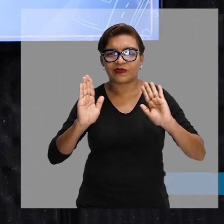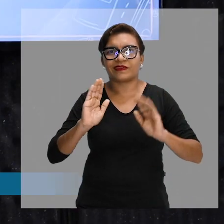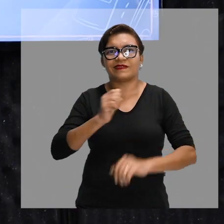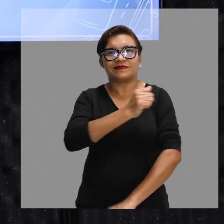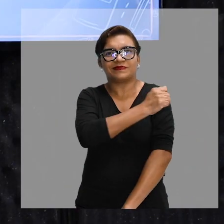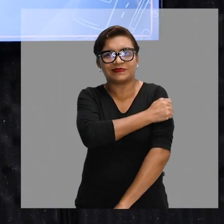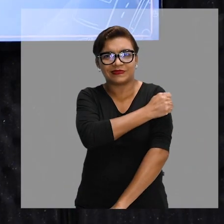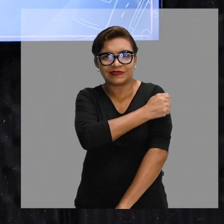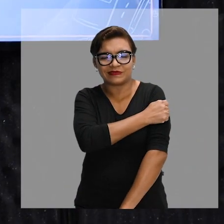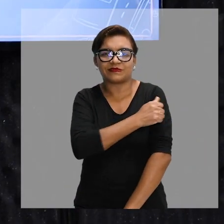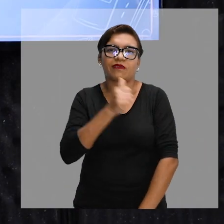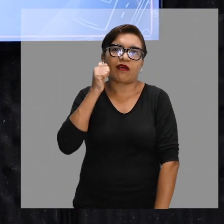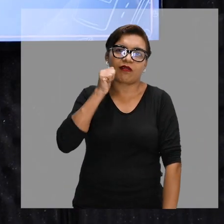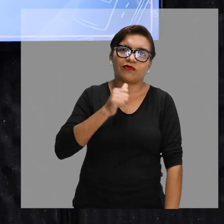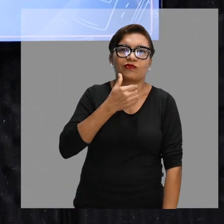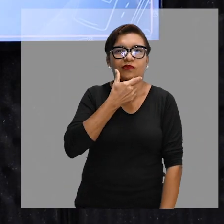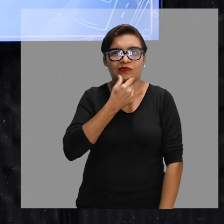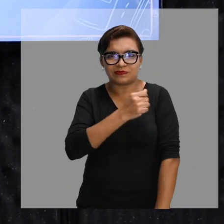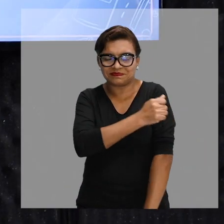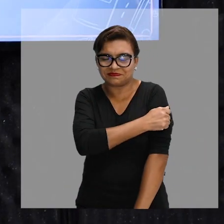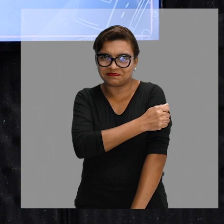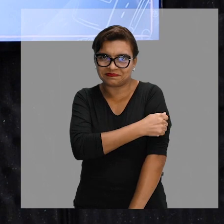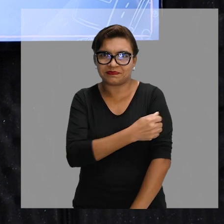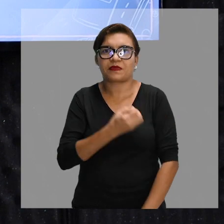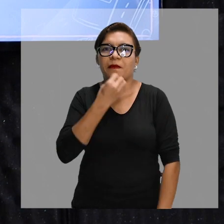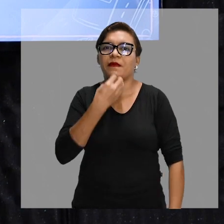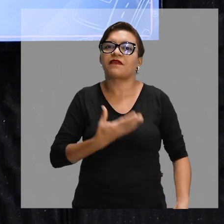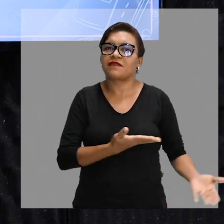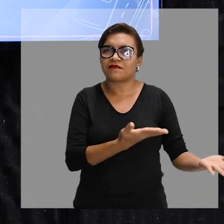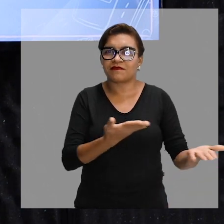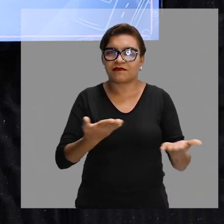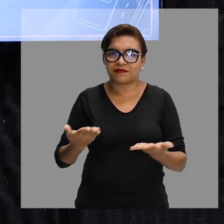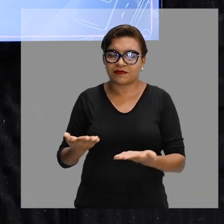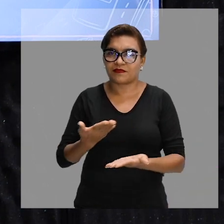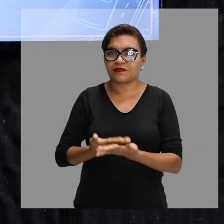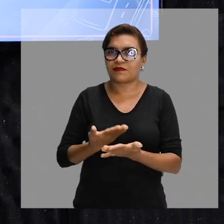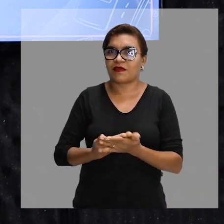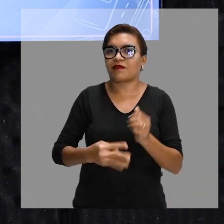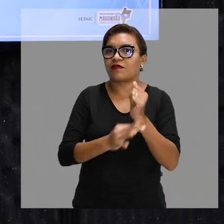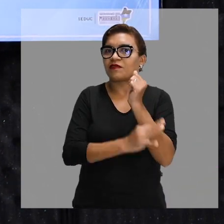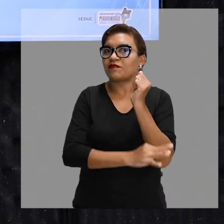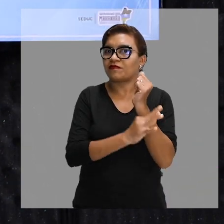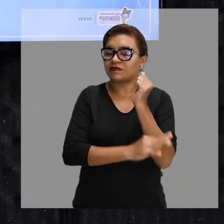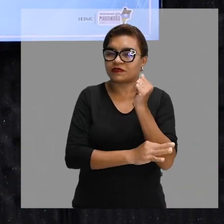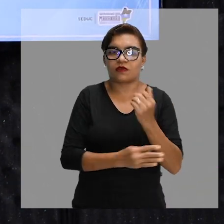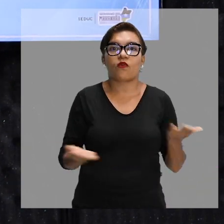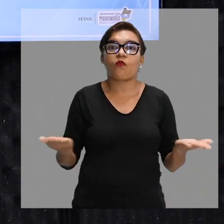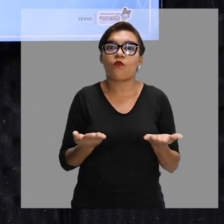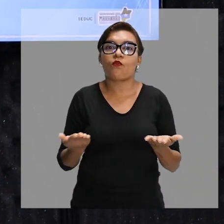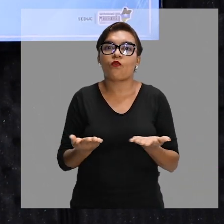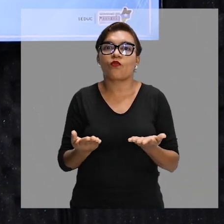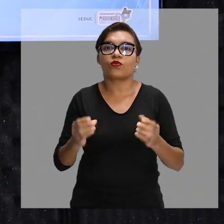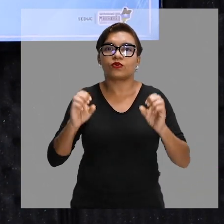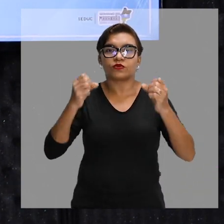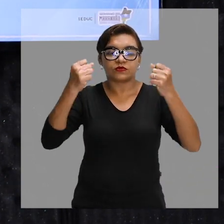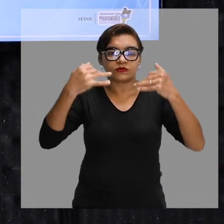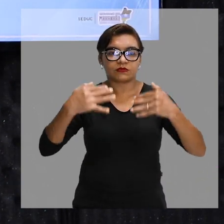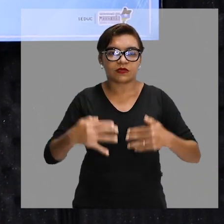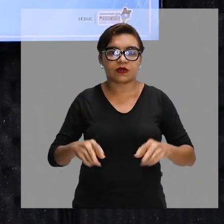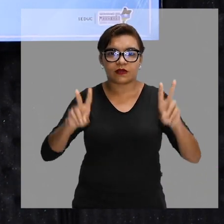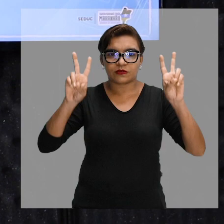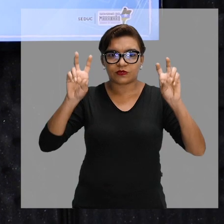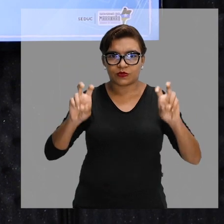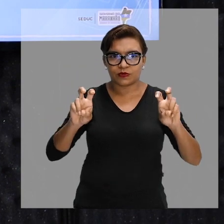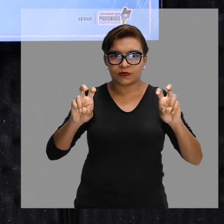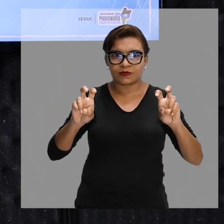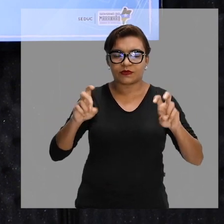Olá, aluna. Bem-vindo a mais uma aula de física com seu professor. Hoje nós vamos falar sobre princípios da propagação da